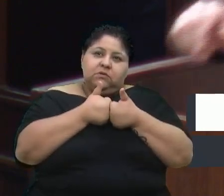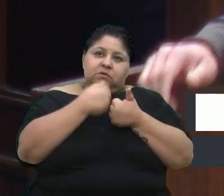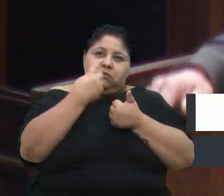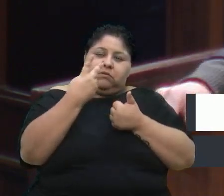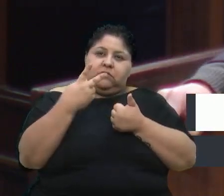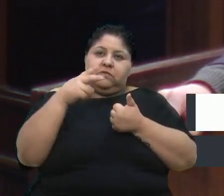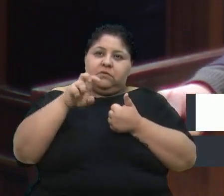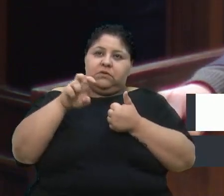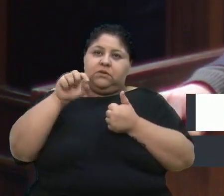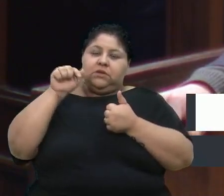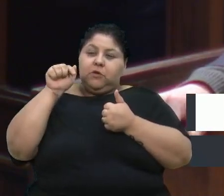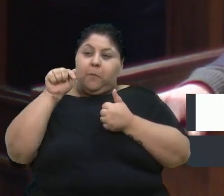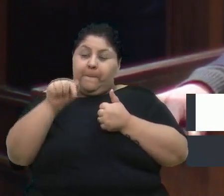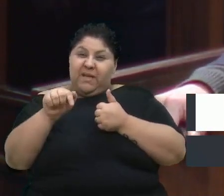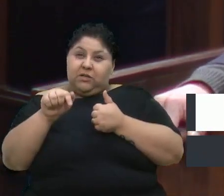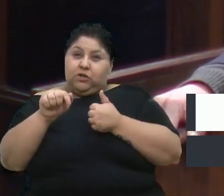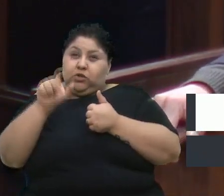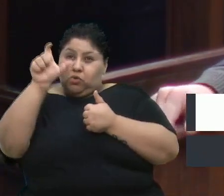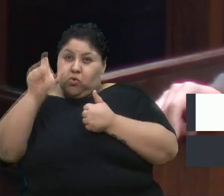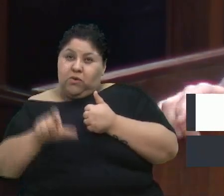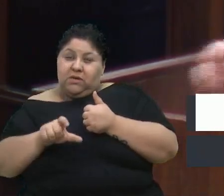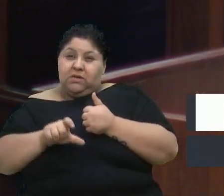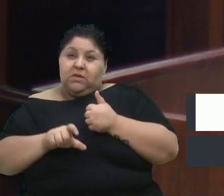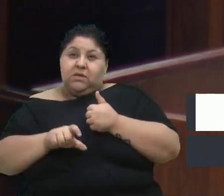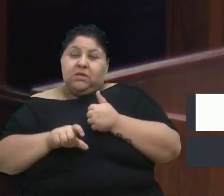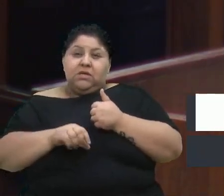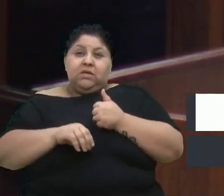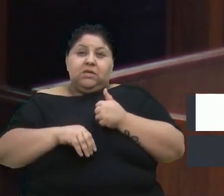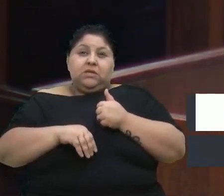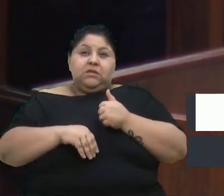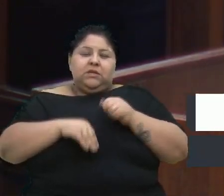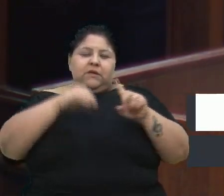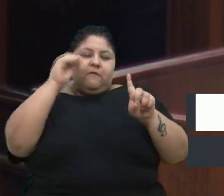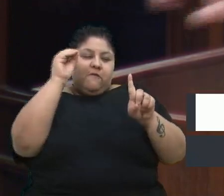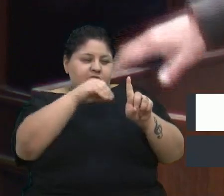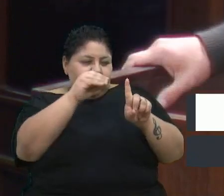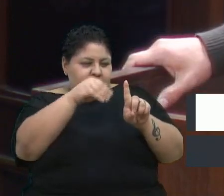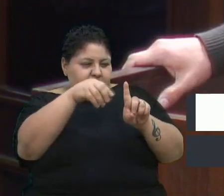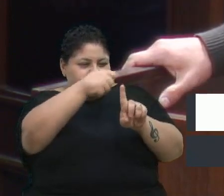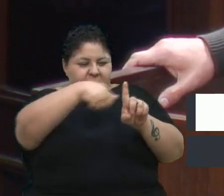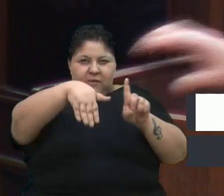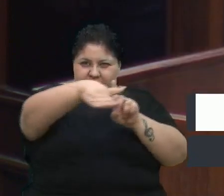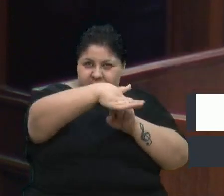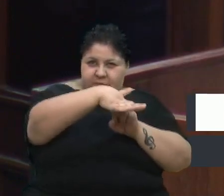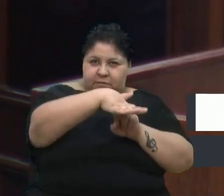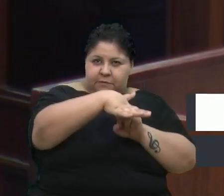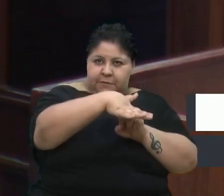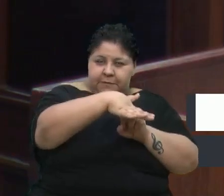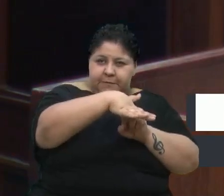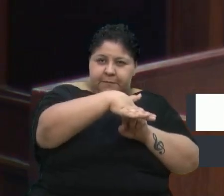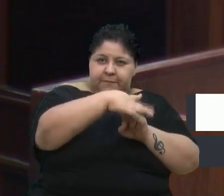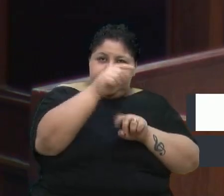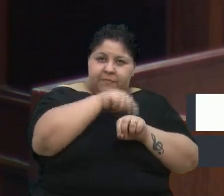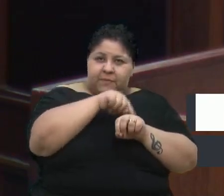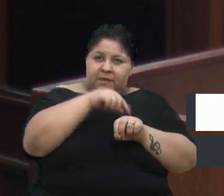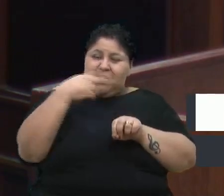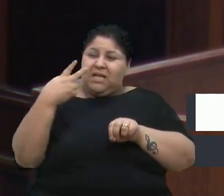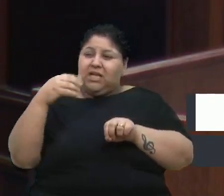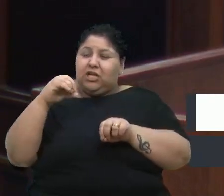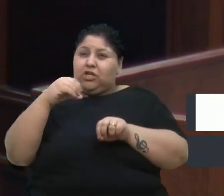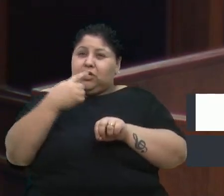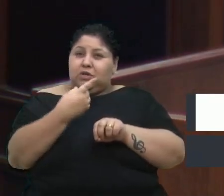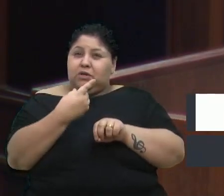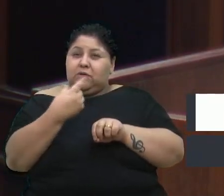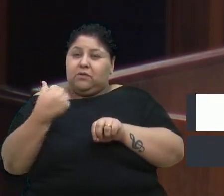de vulnerabilidade social, no momento que de 2016